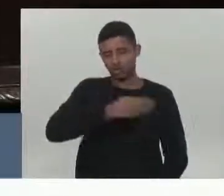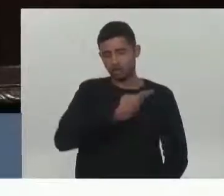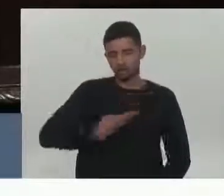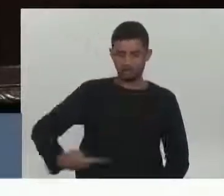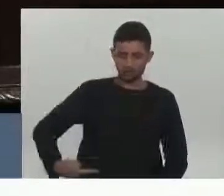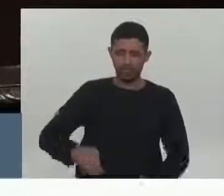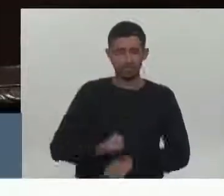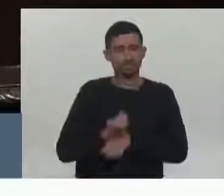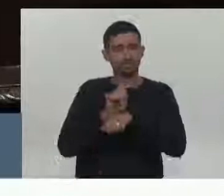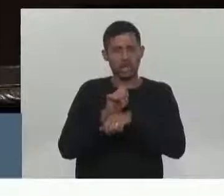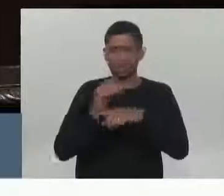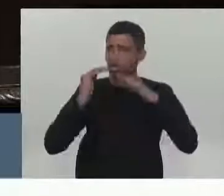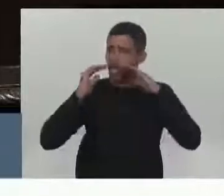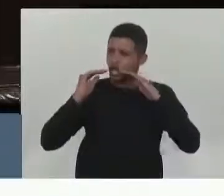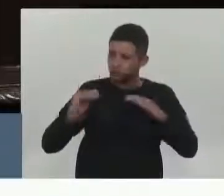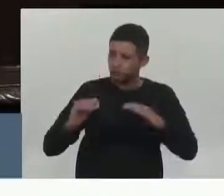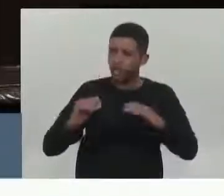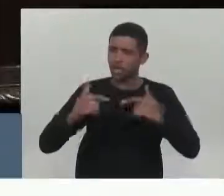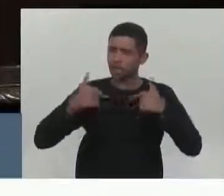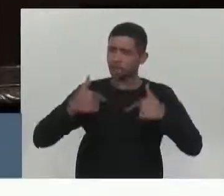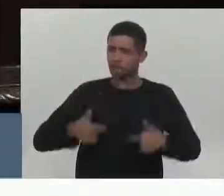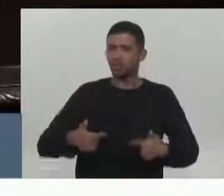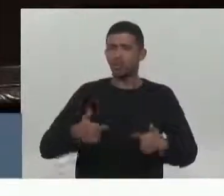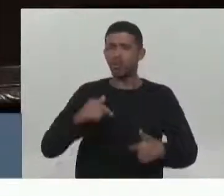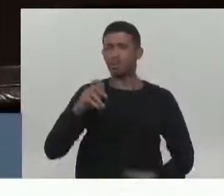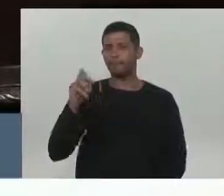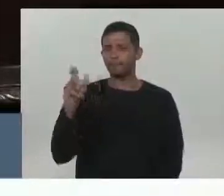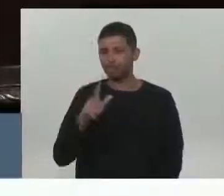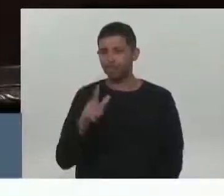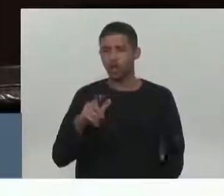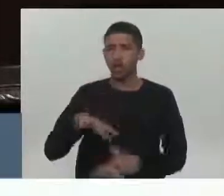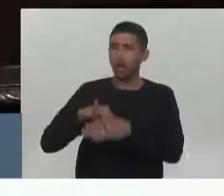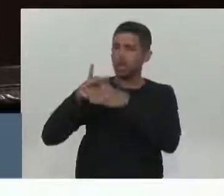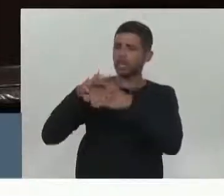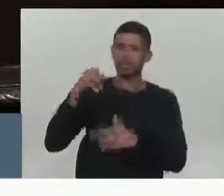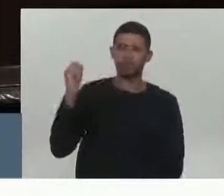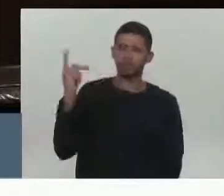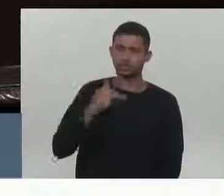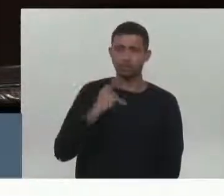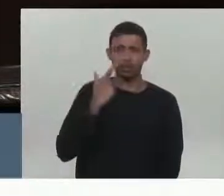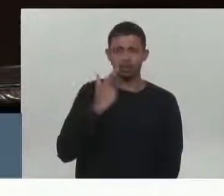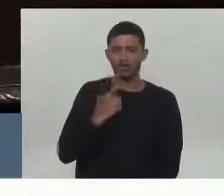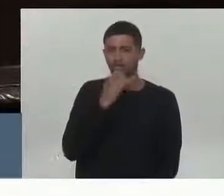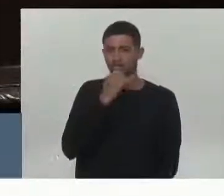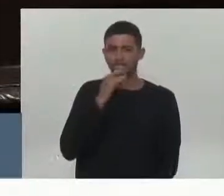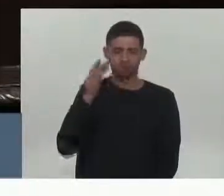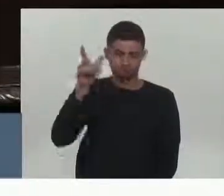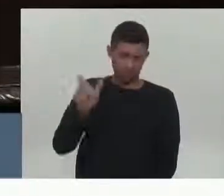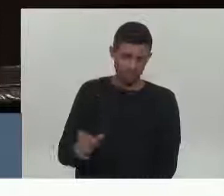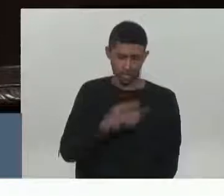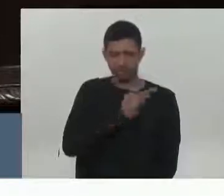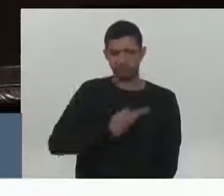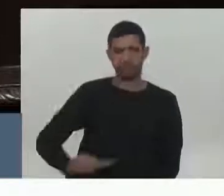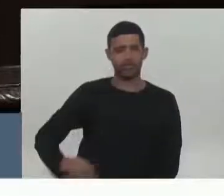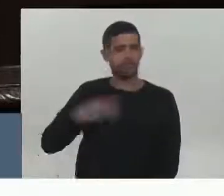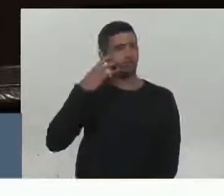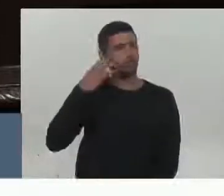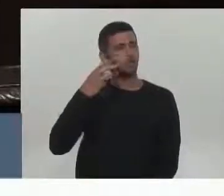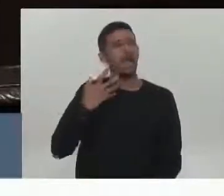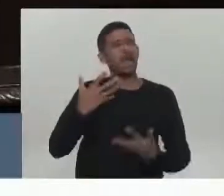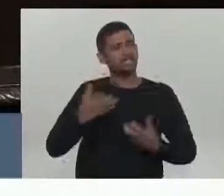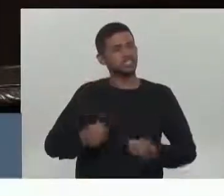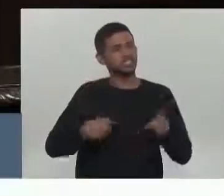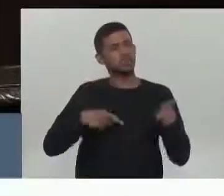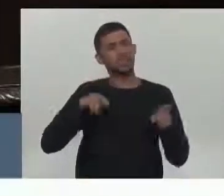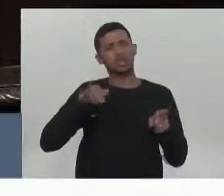oposição, respeita o PSOL, respeita os líderes do PSOL. A prova de que o próprio governador Wilson Witzel recebeu o deputado Marcelo Freixo e deu a